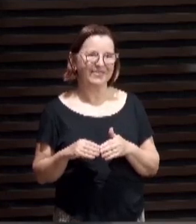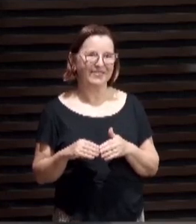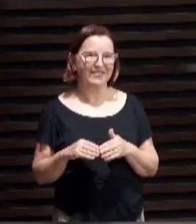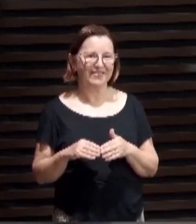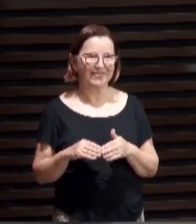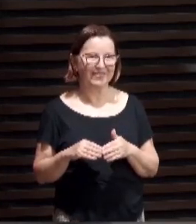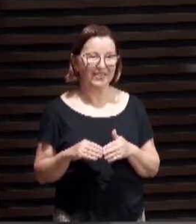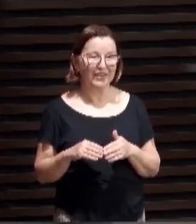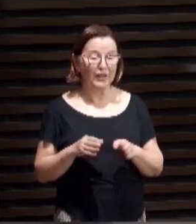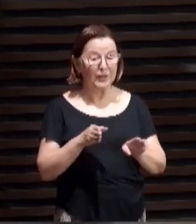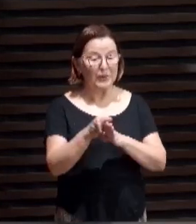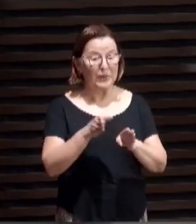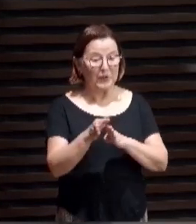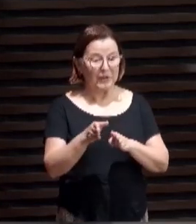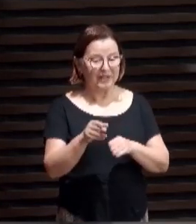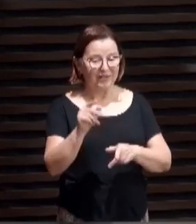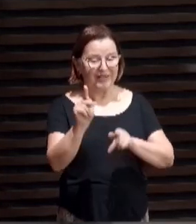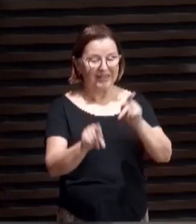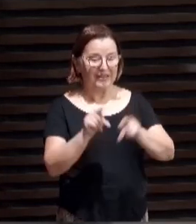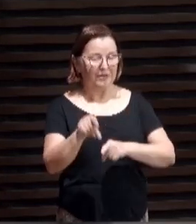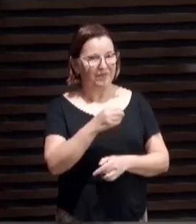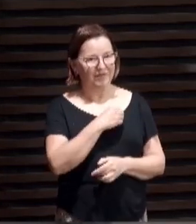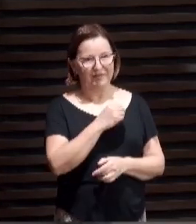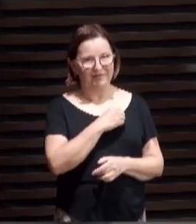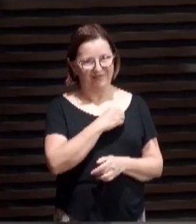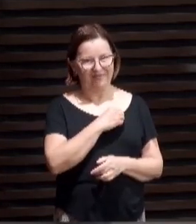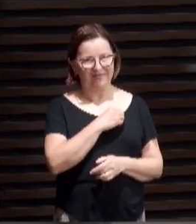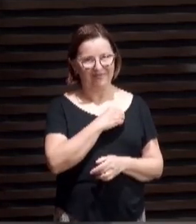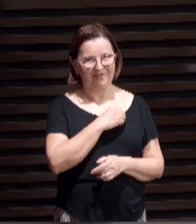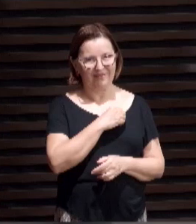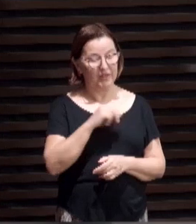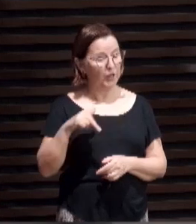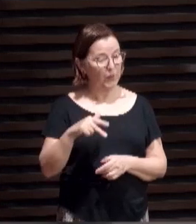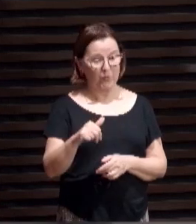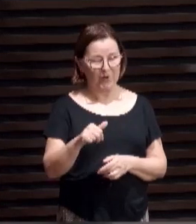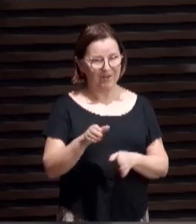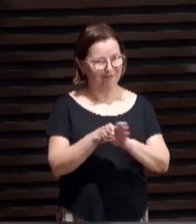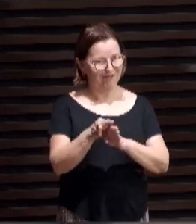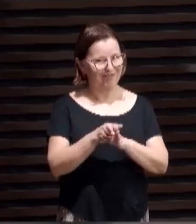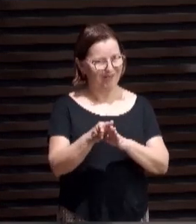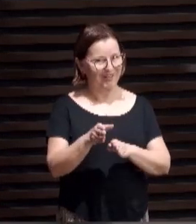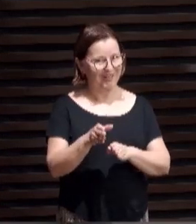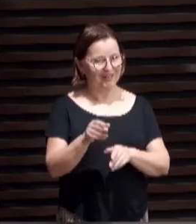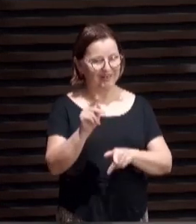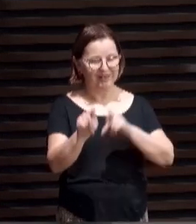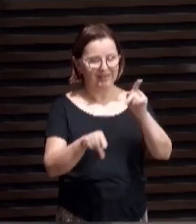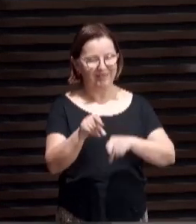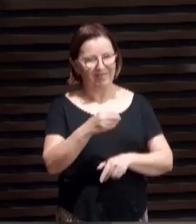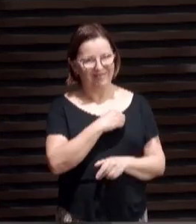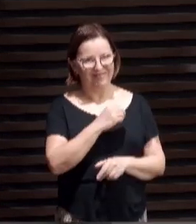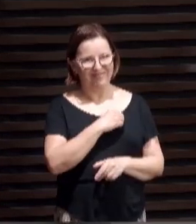Conselho dos ímpios. Não anda no conselho dos ímpios. Não anda no conselho dos ímpios.